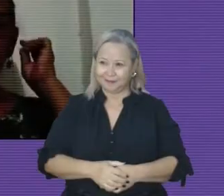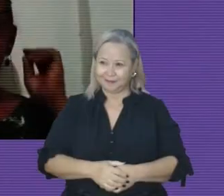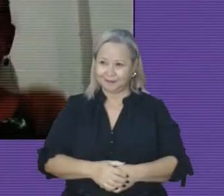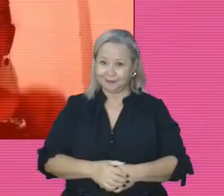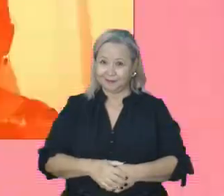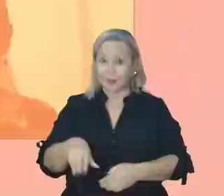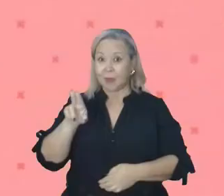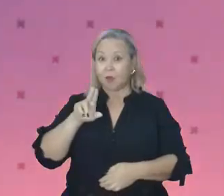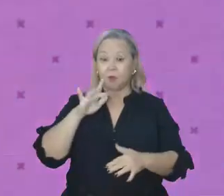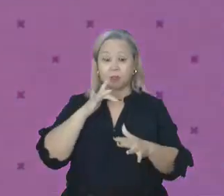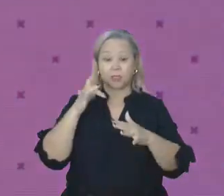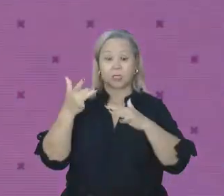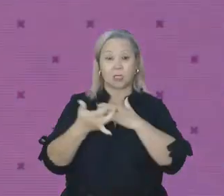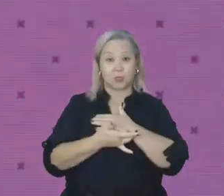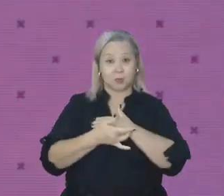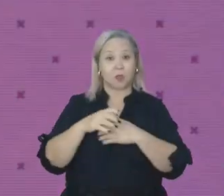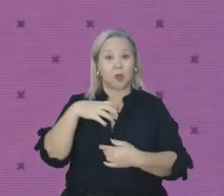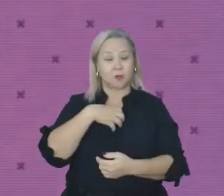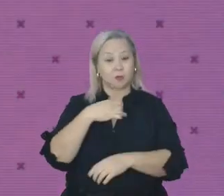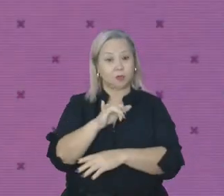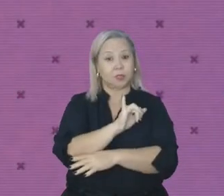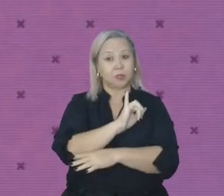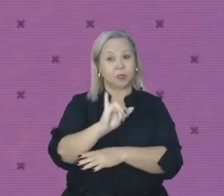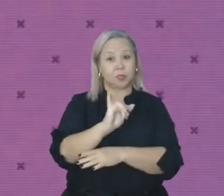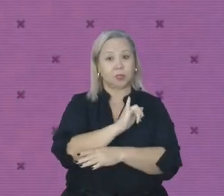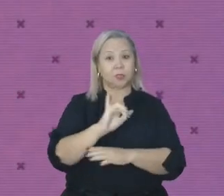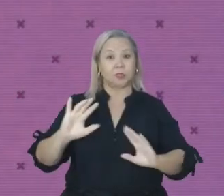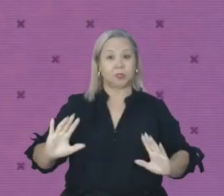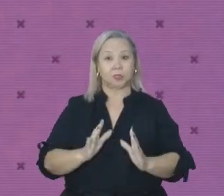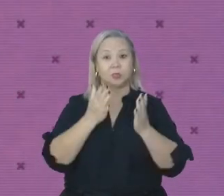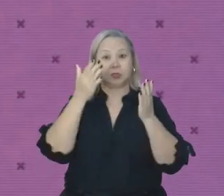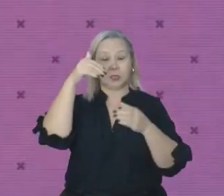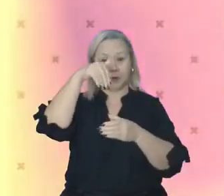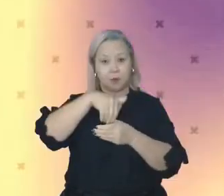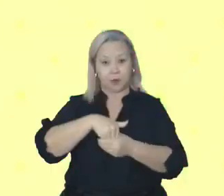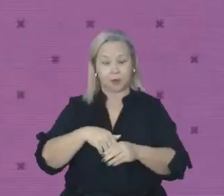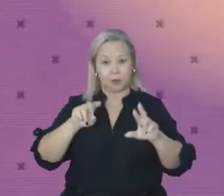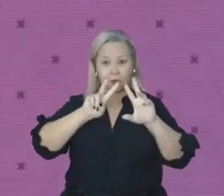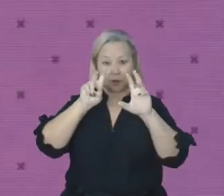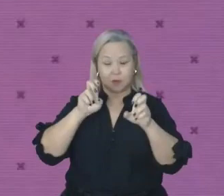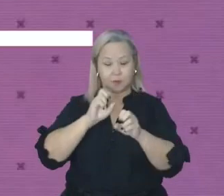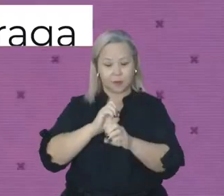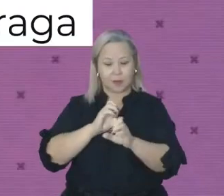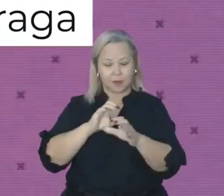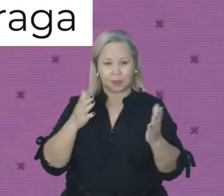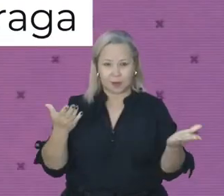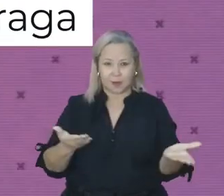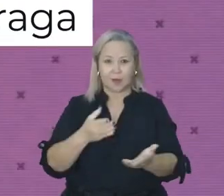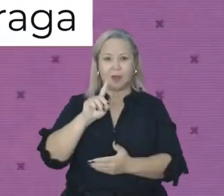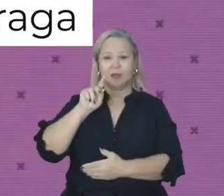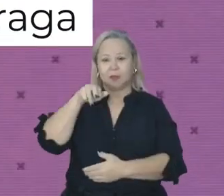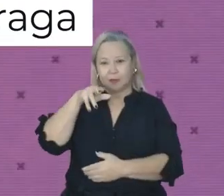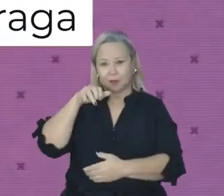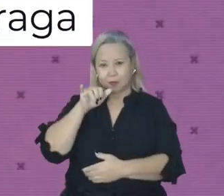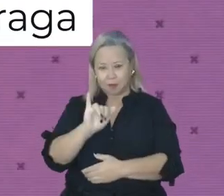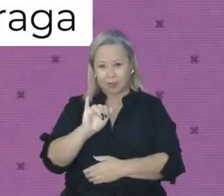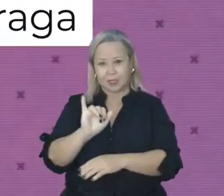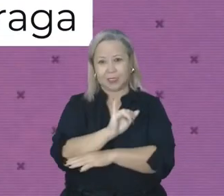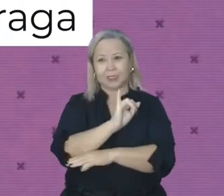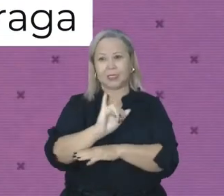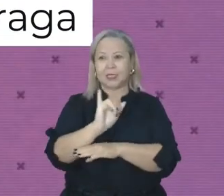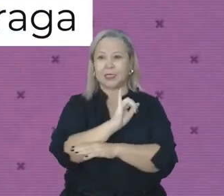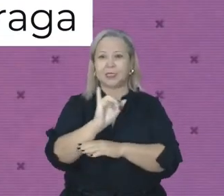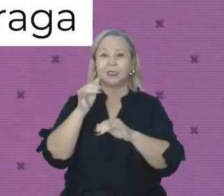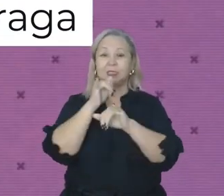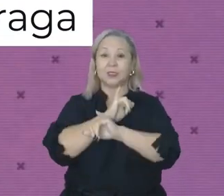O uso das redes sociais de maneira estratégica nas campanhas eleitorais foi o tema da aula de hoje com Dani Braga, estrategista